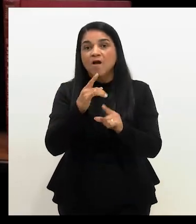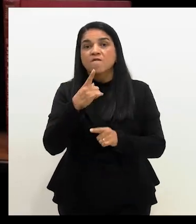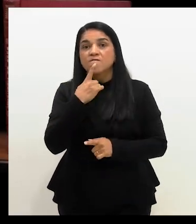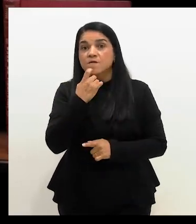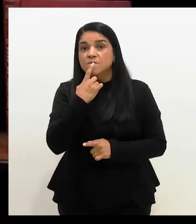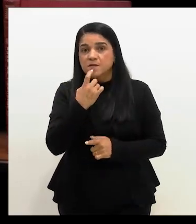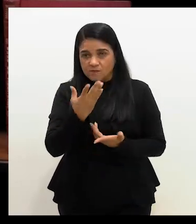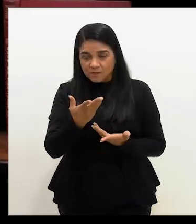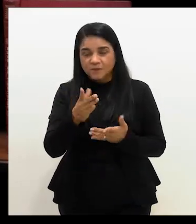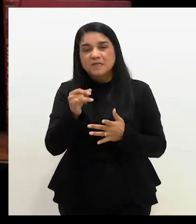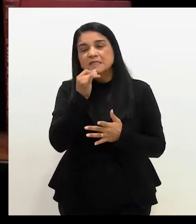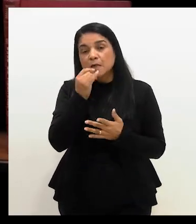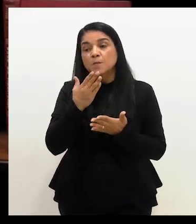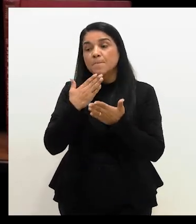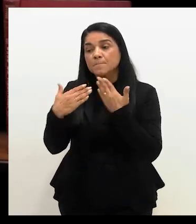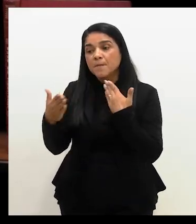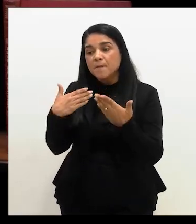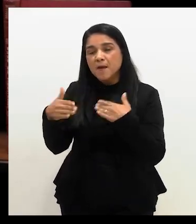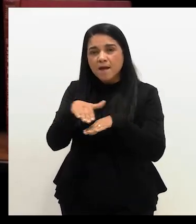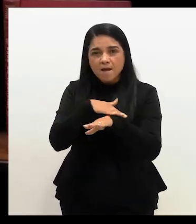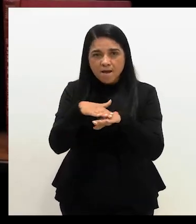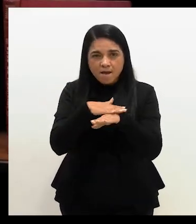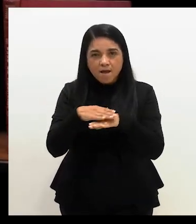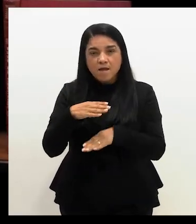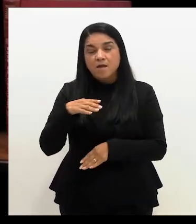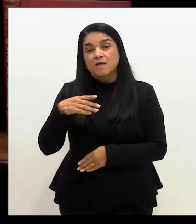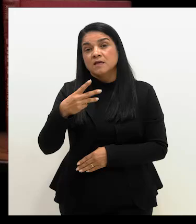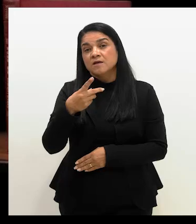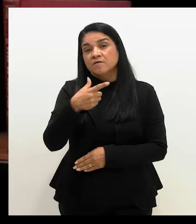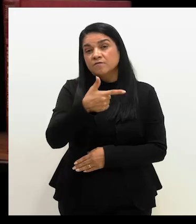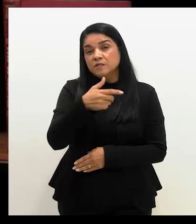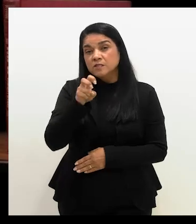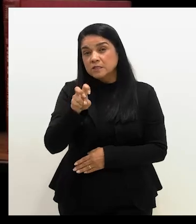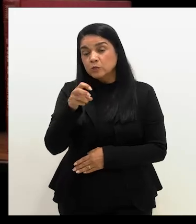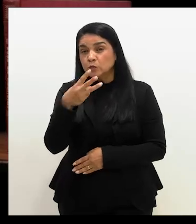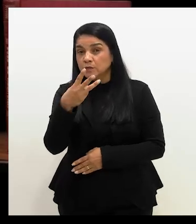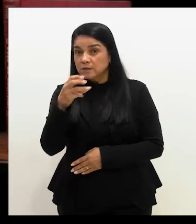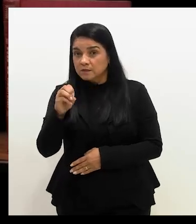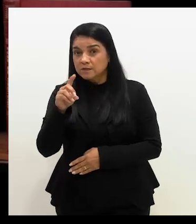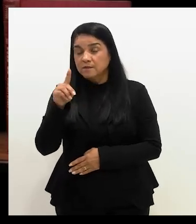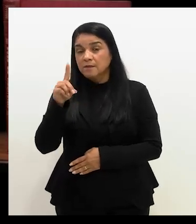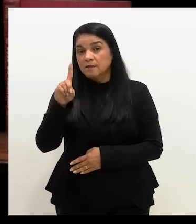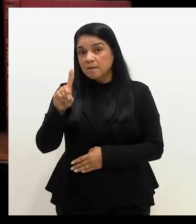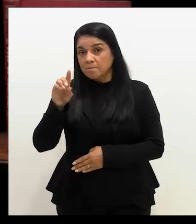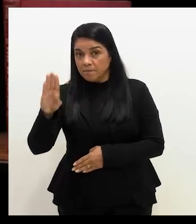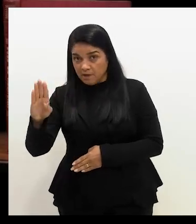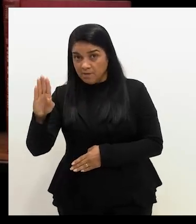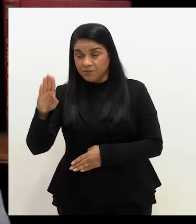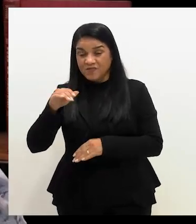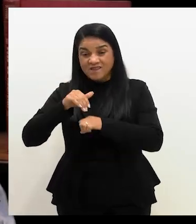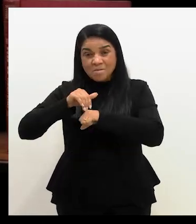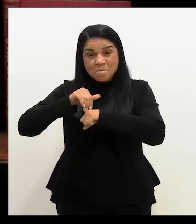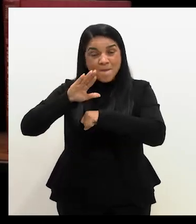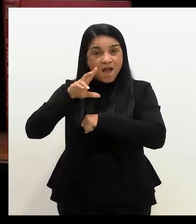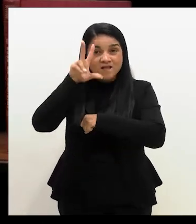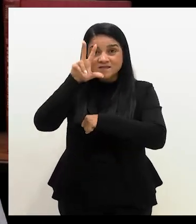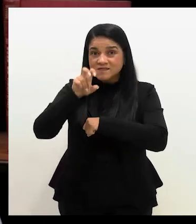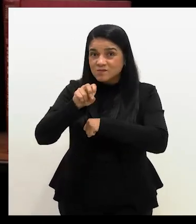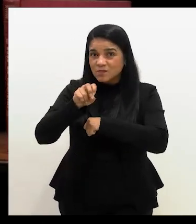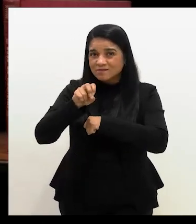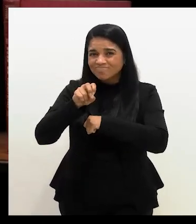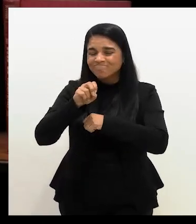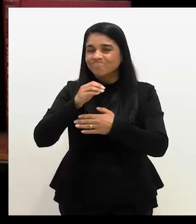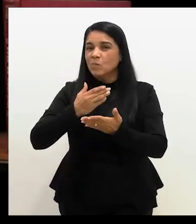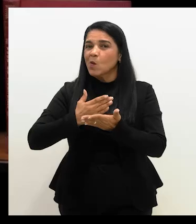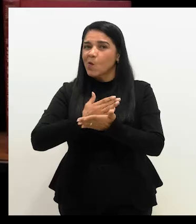a gente, nossa conversa, fala humana, né, é entre 25 e 30 decibéis. A gente sabe que a partir de 50, a gente já